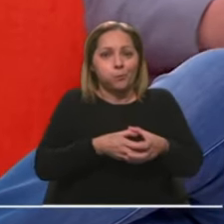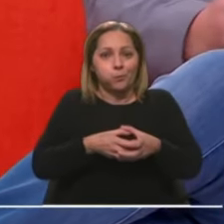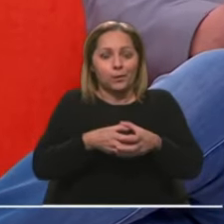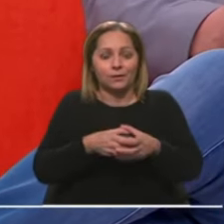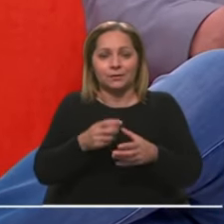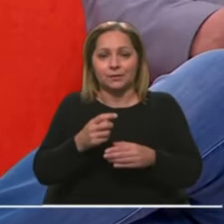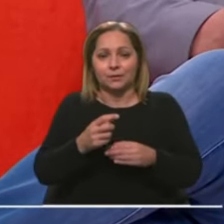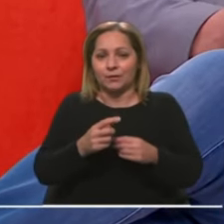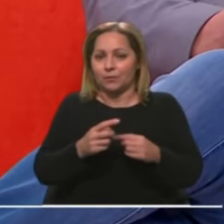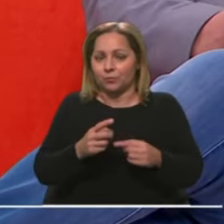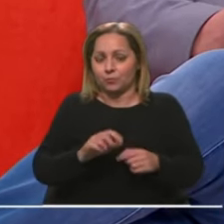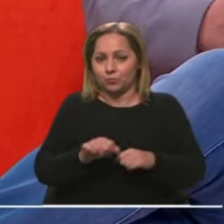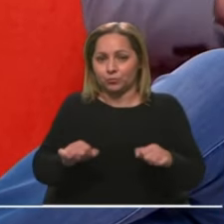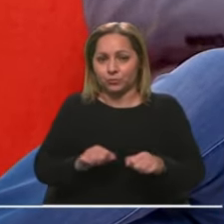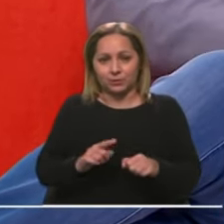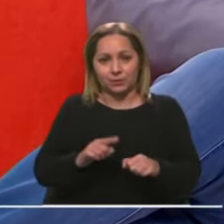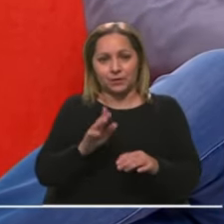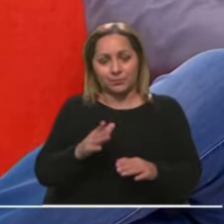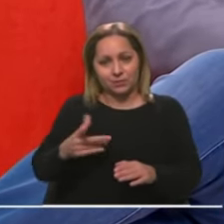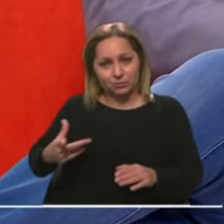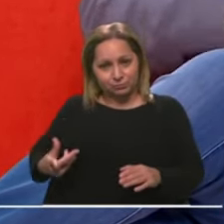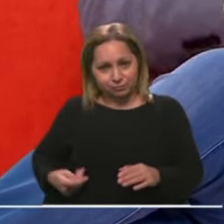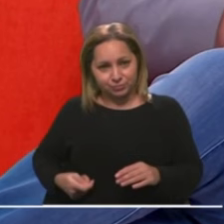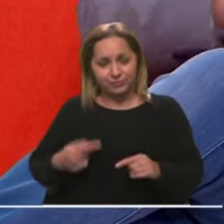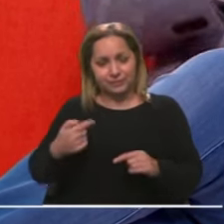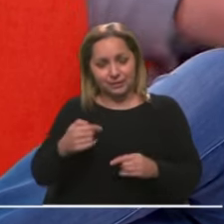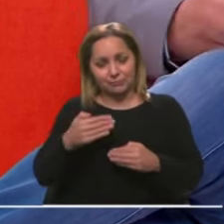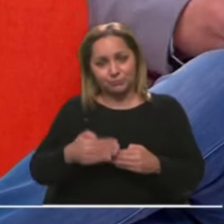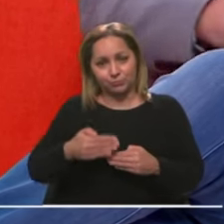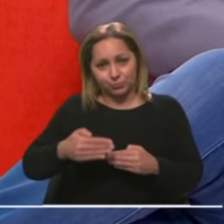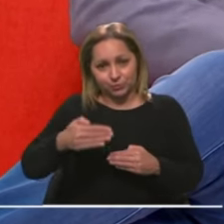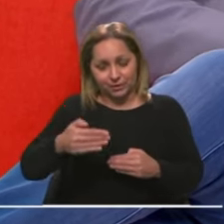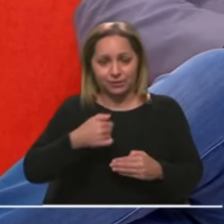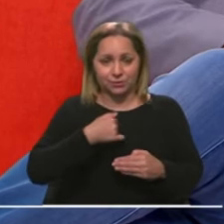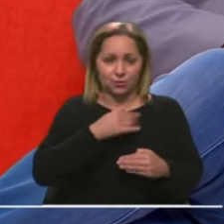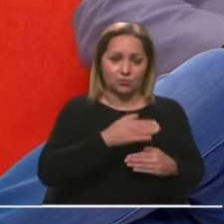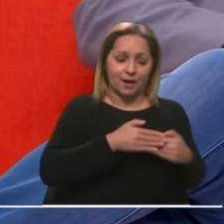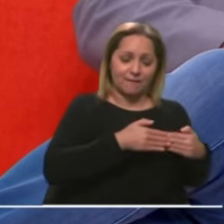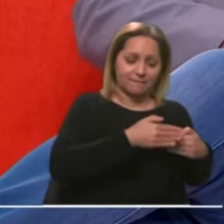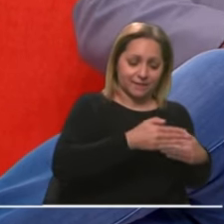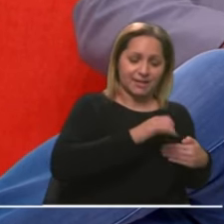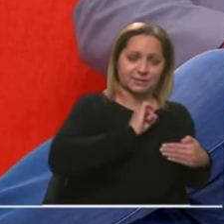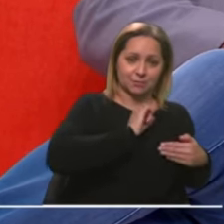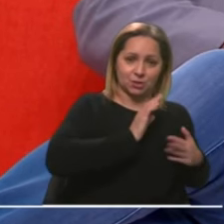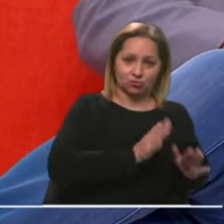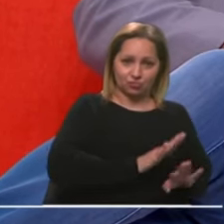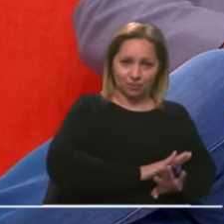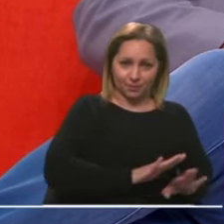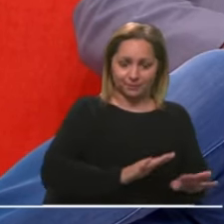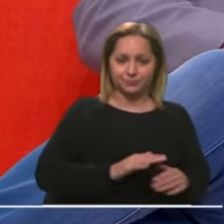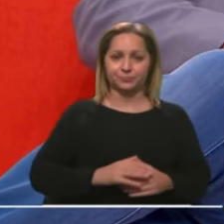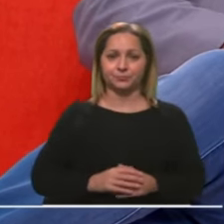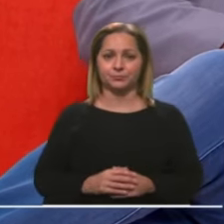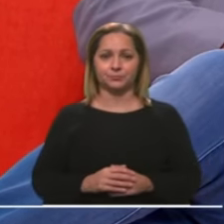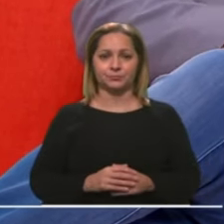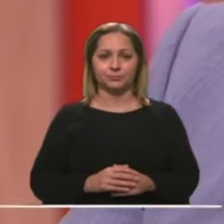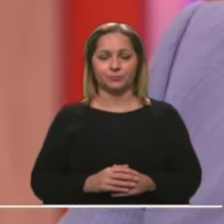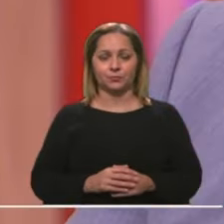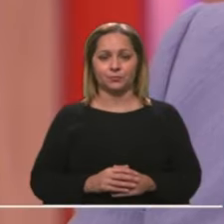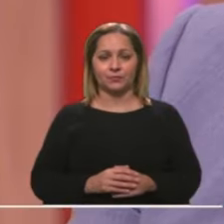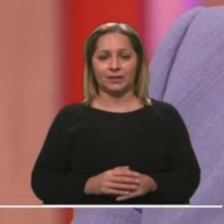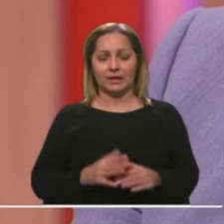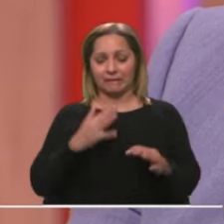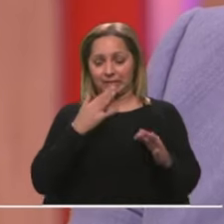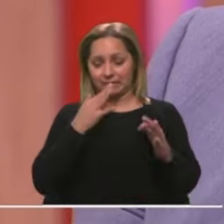tem que ser tem que ser invitro isso tem tem processos eu já fiz o meu e na